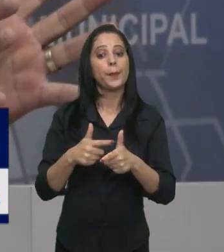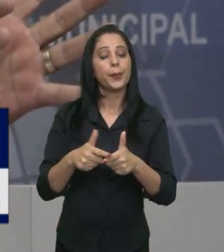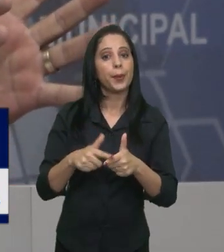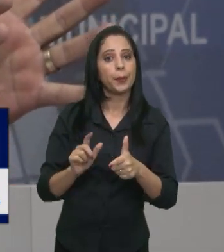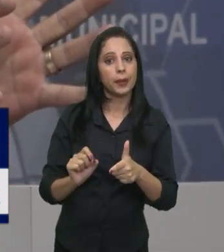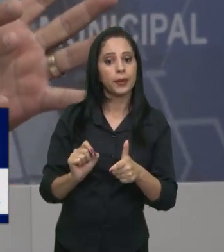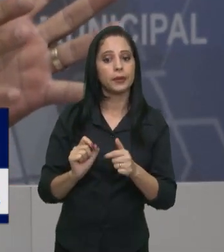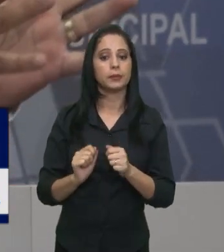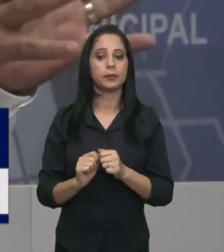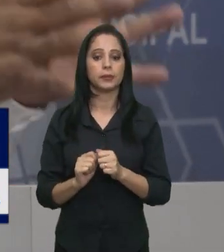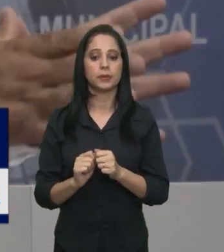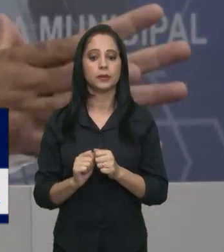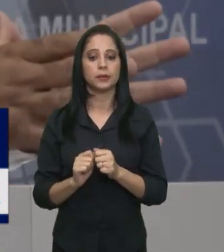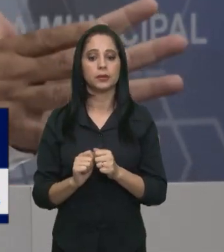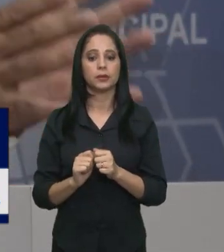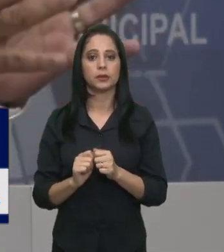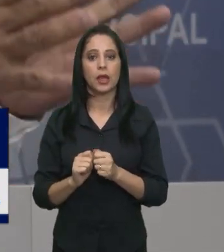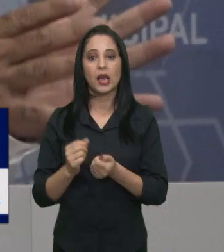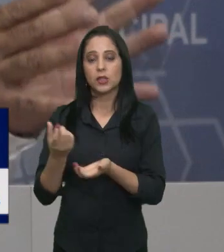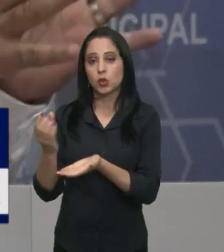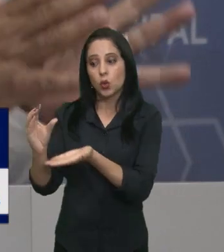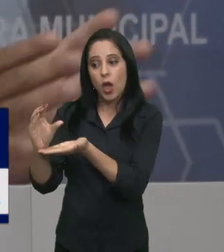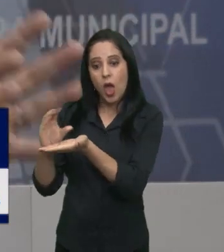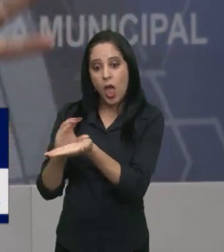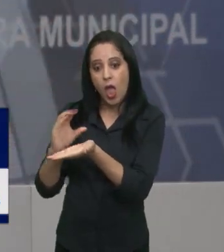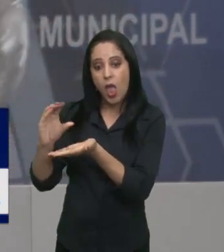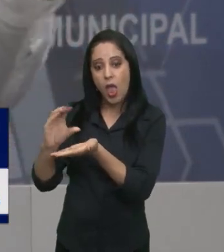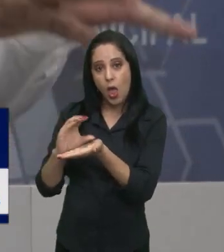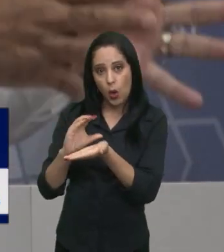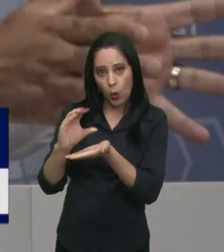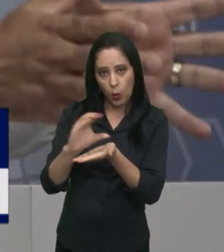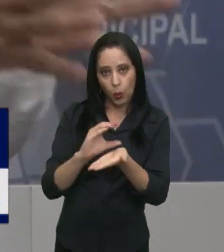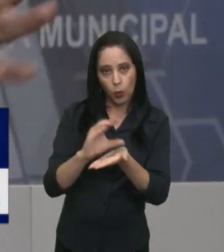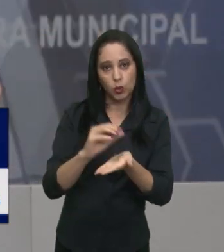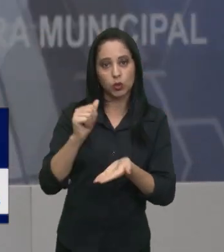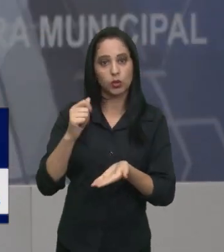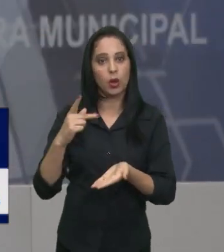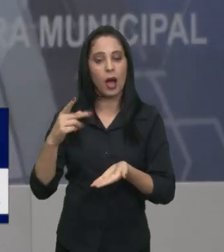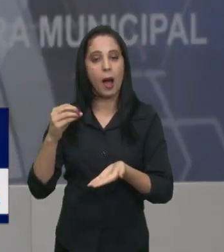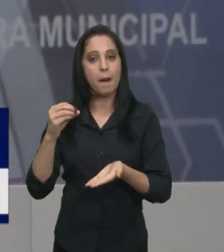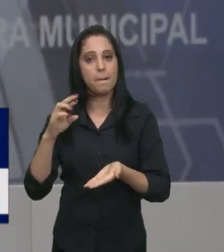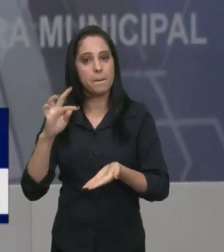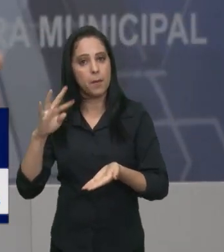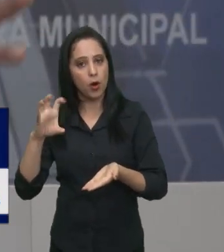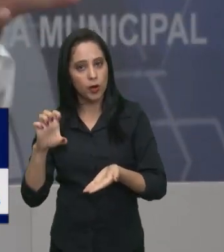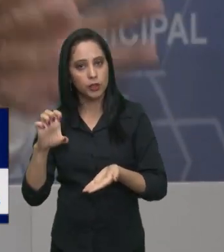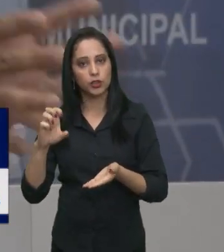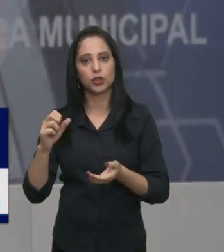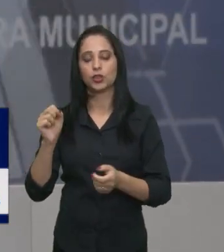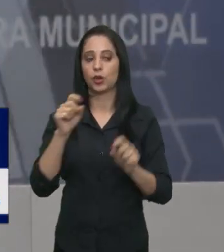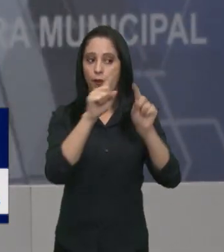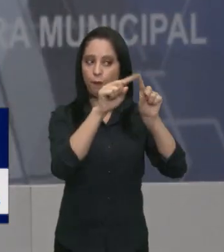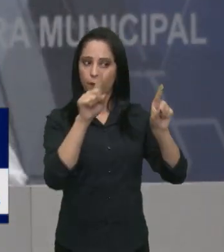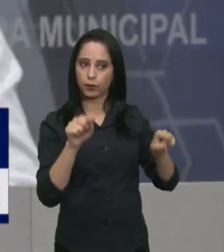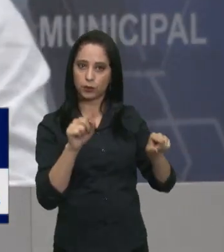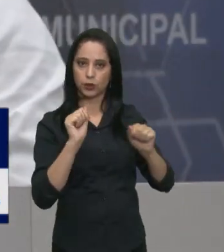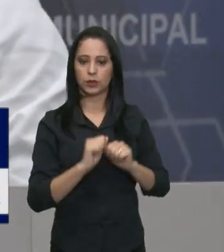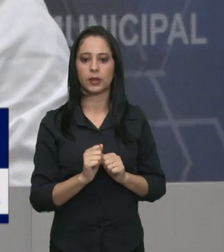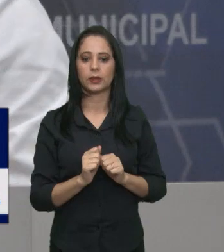condicionado alguns recursos, entre eles o aporte ao servidor. E nós temos,